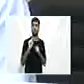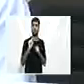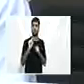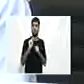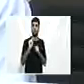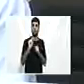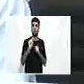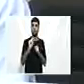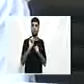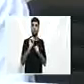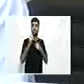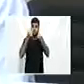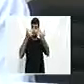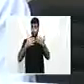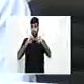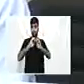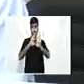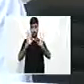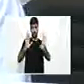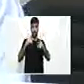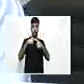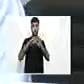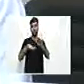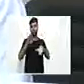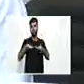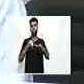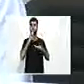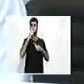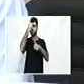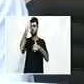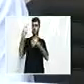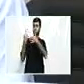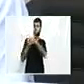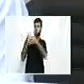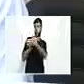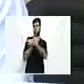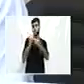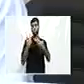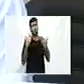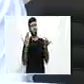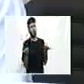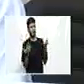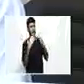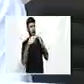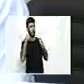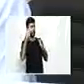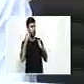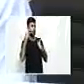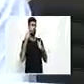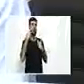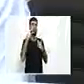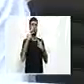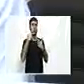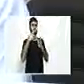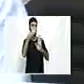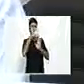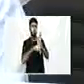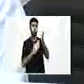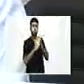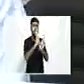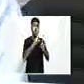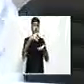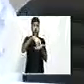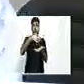para deixar bem claro porque às vezes nós somos questionados a câmara votou o projeto de subvenção mas a minha